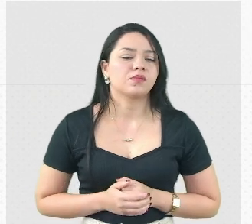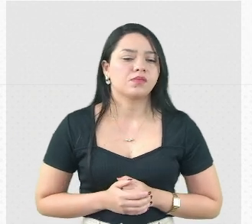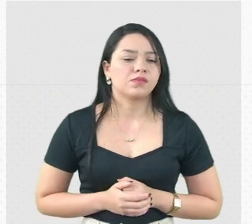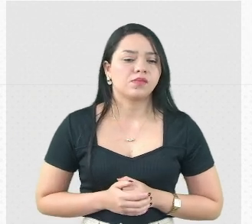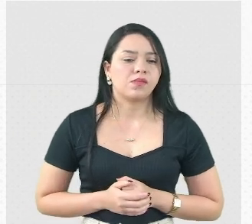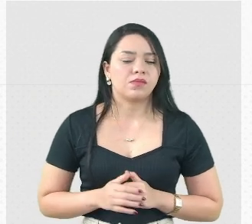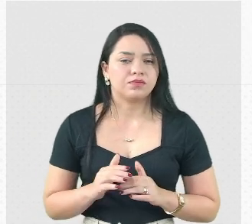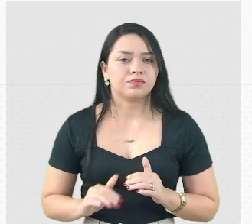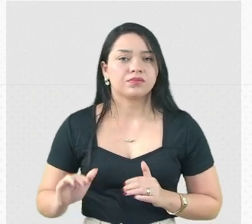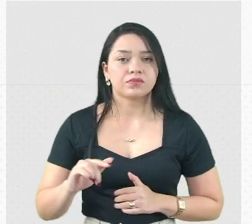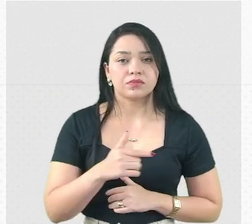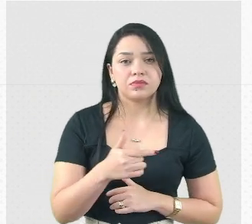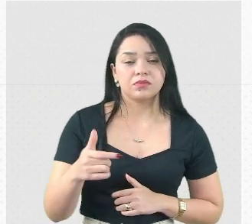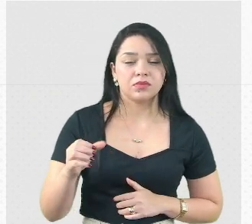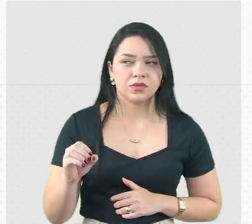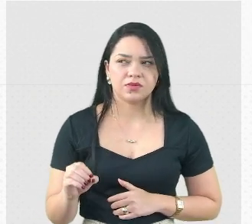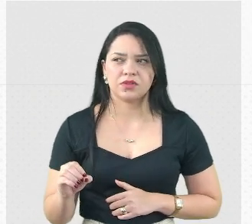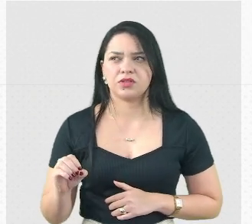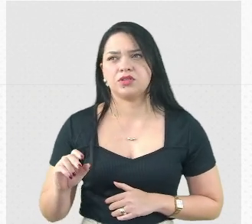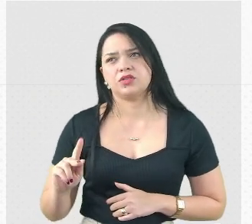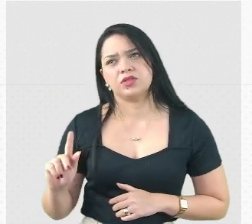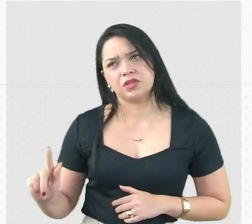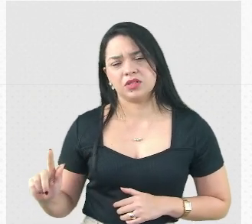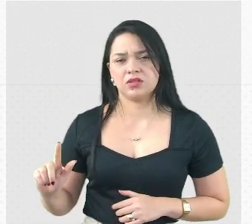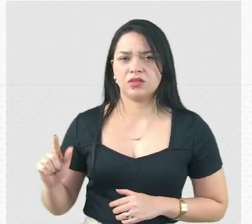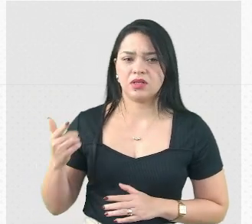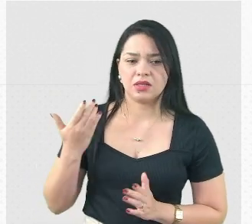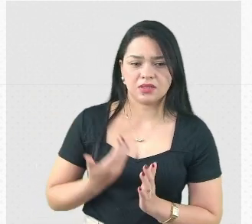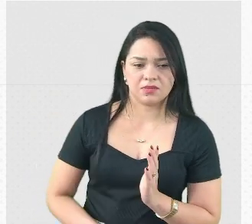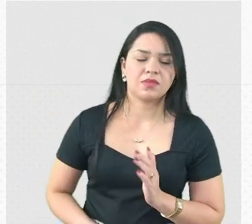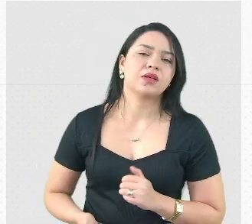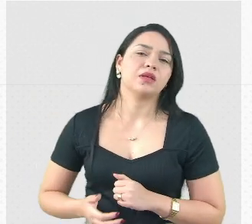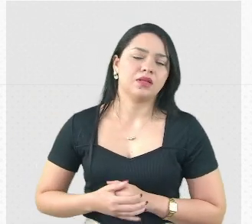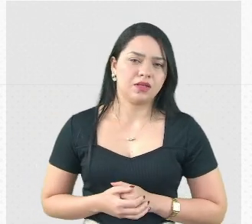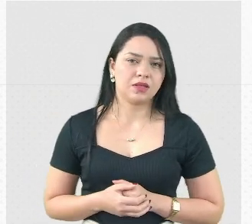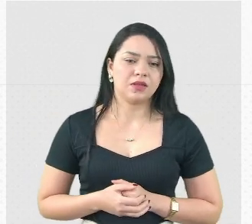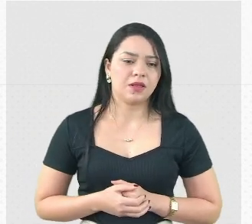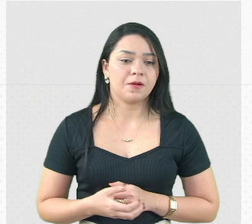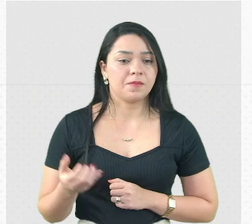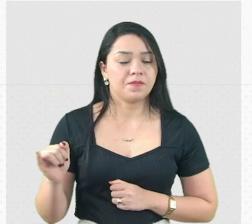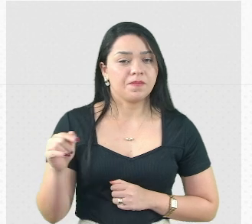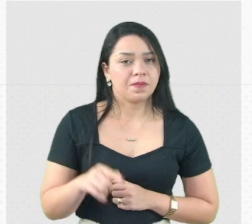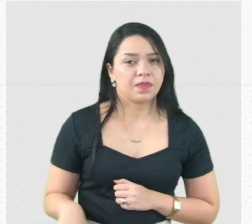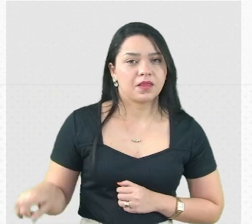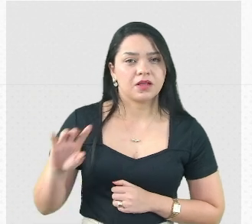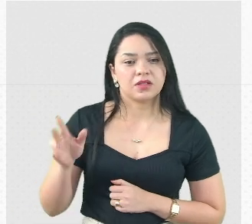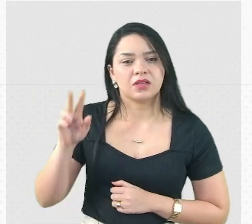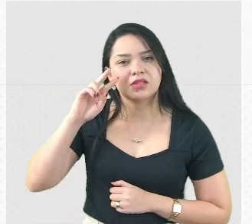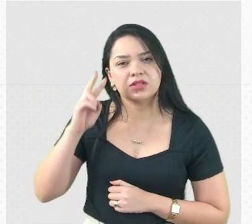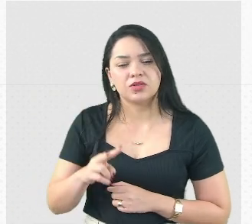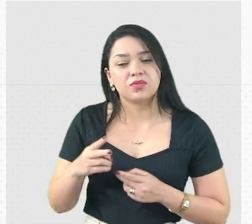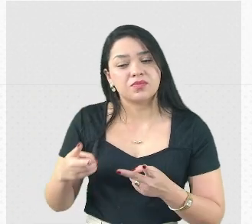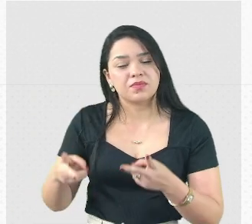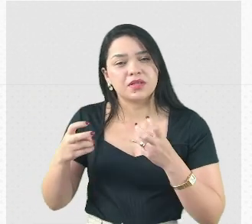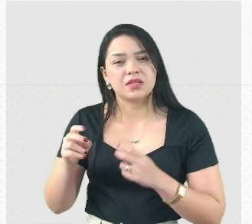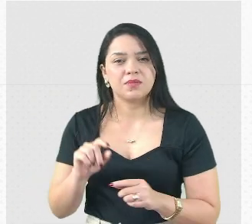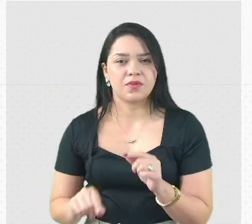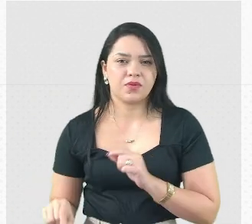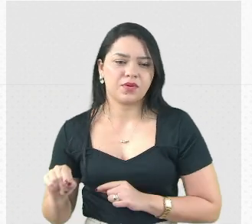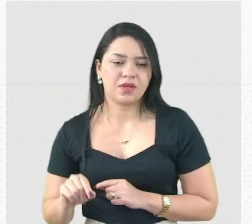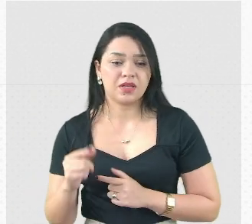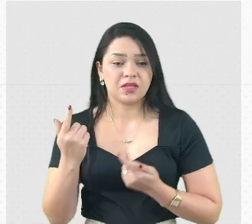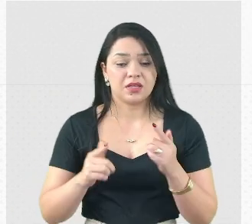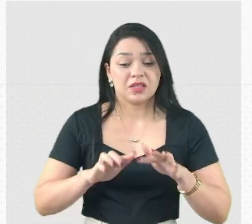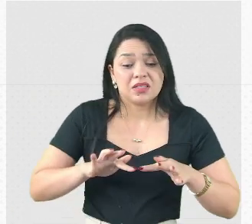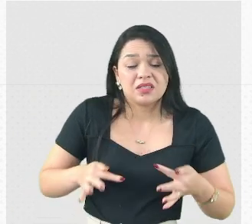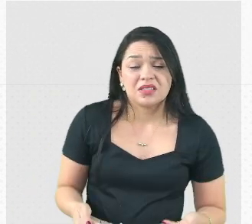indivíduos acima de 220 quilos, se eu não me engano, e eles perdem a autonomia. Se alguns de vocês já assistiram, vocês percebam que gestos